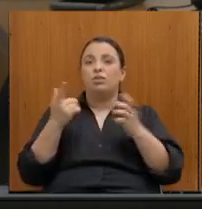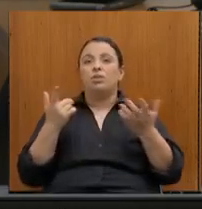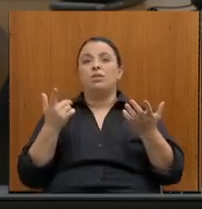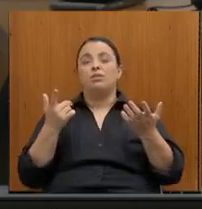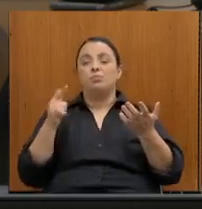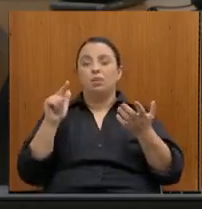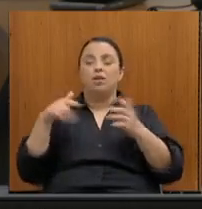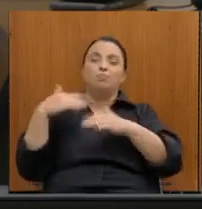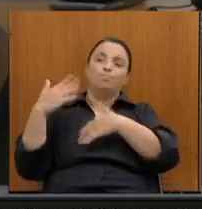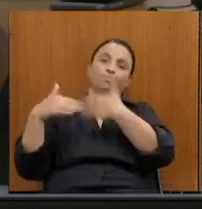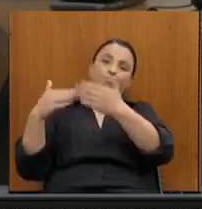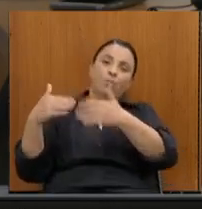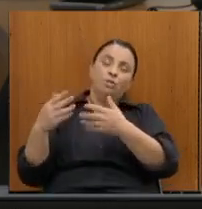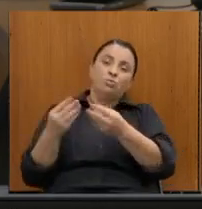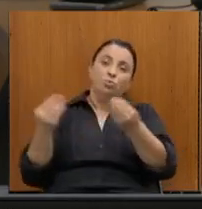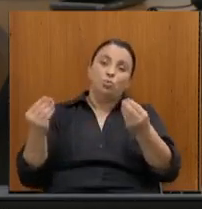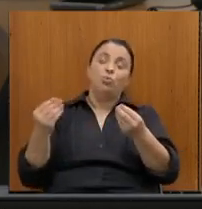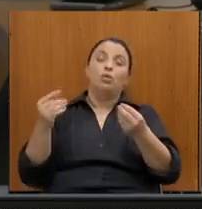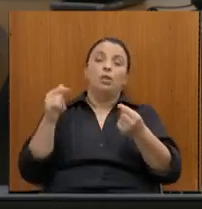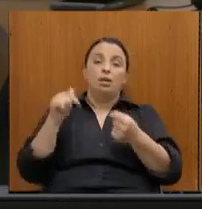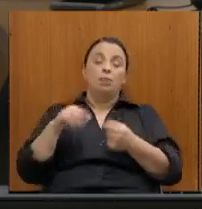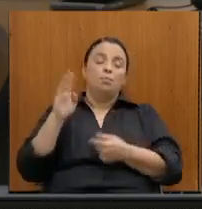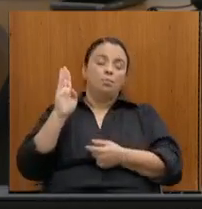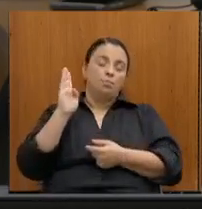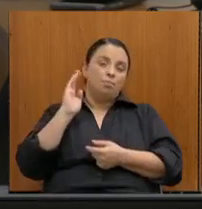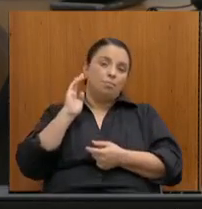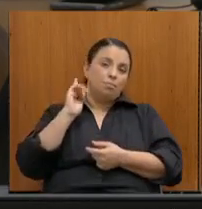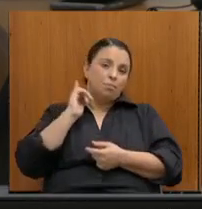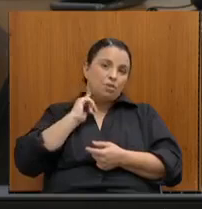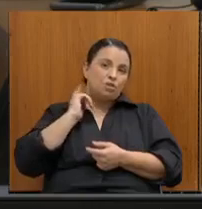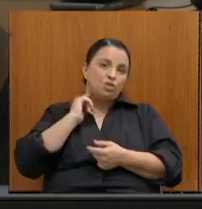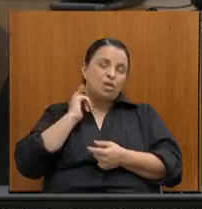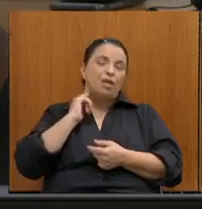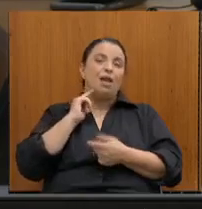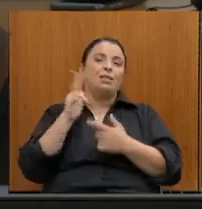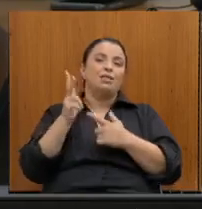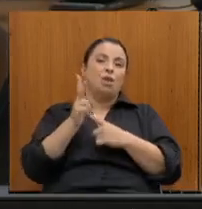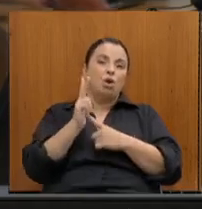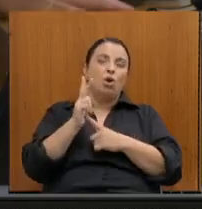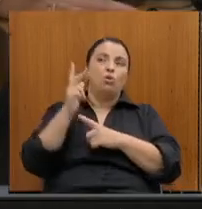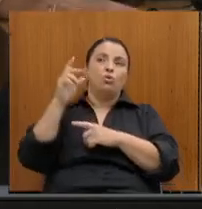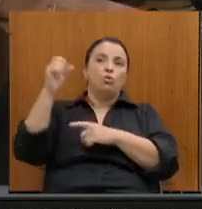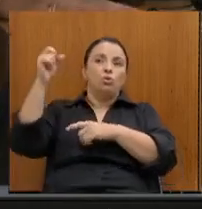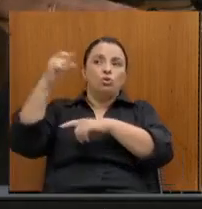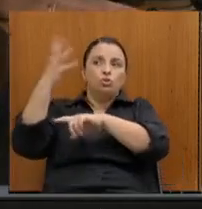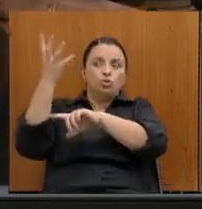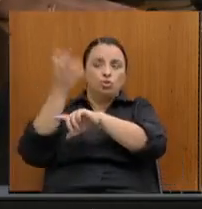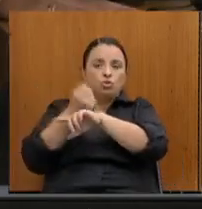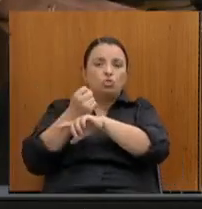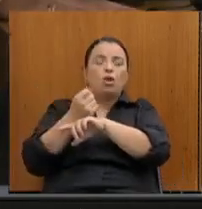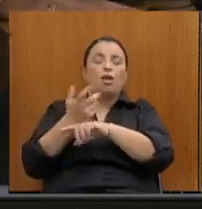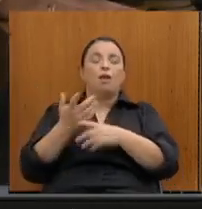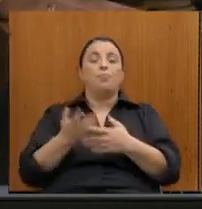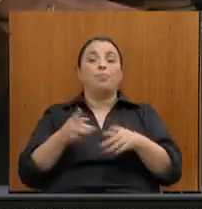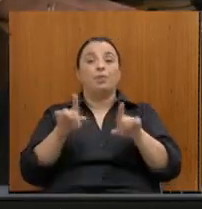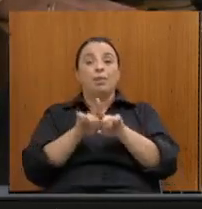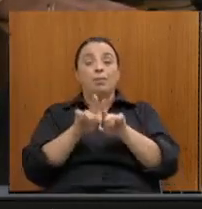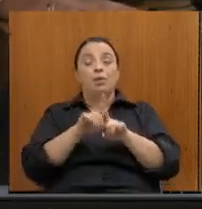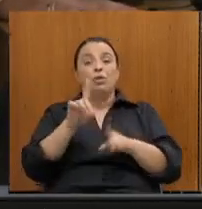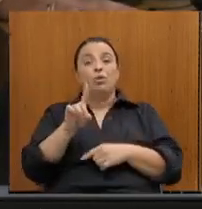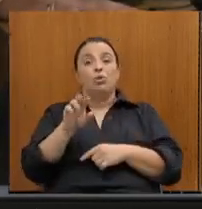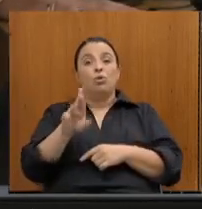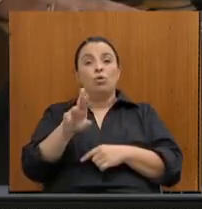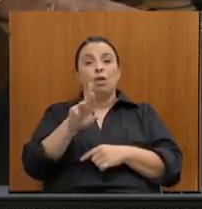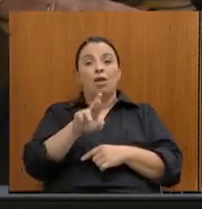avança muito é em Minas Gerais na questão é hora que só lá muito obrigado né o doutor Rafael Marques